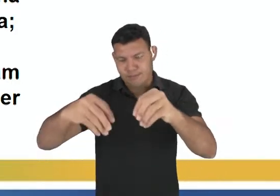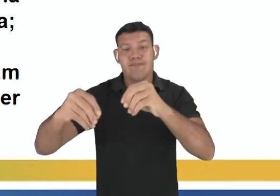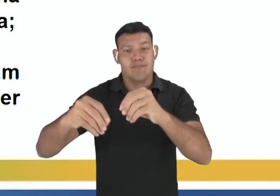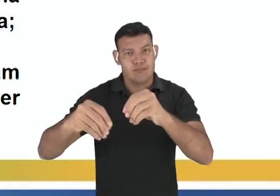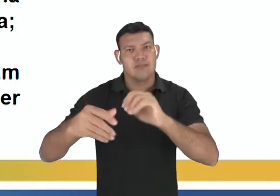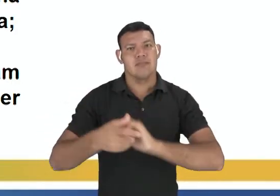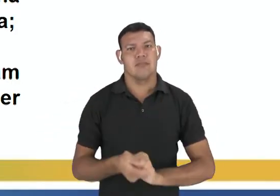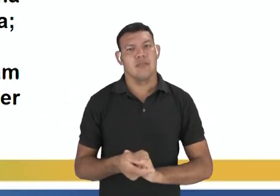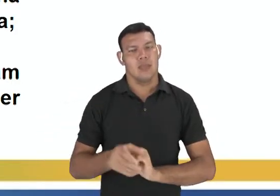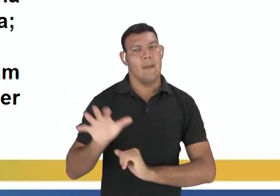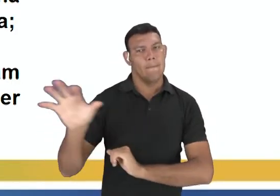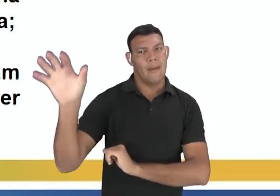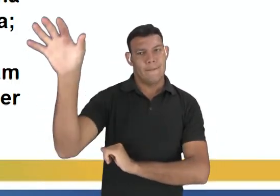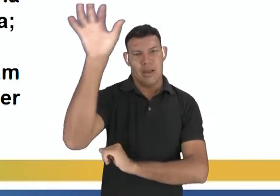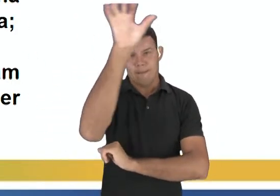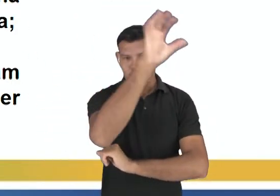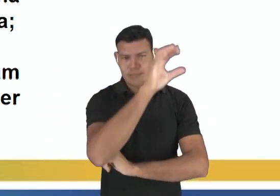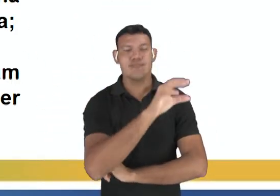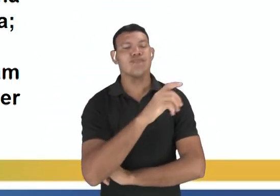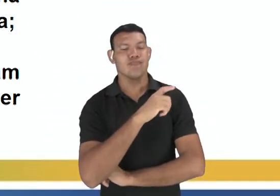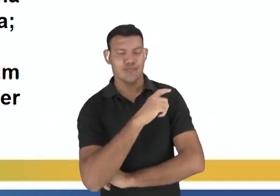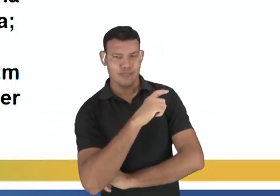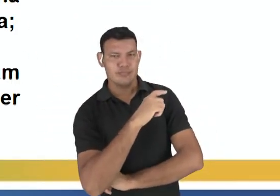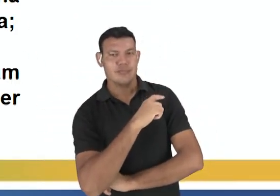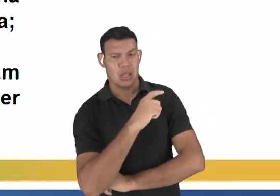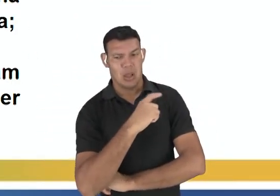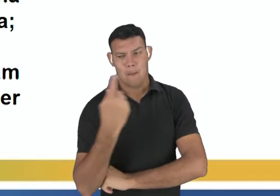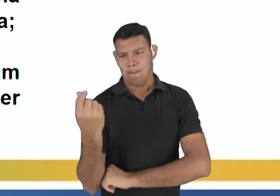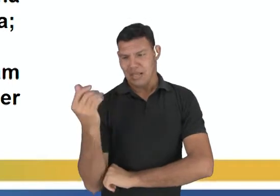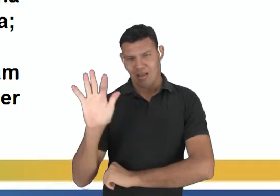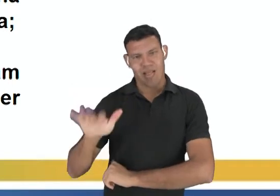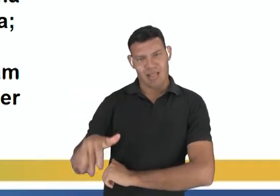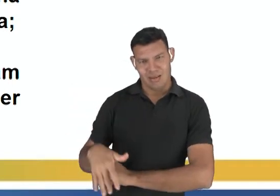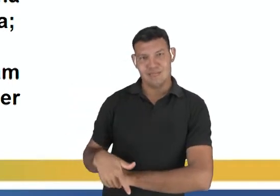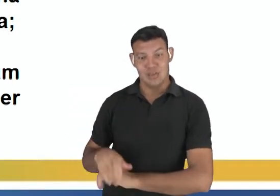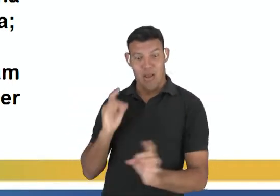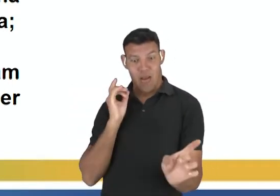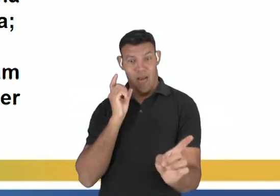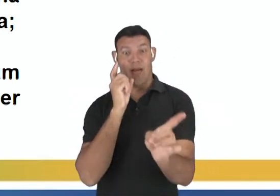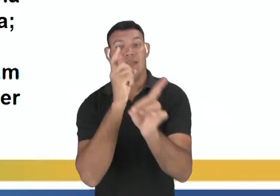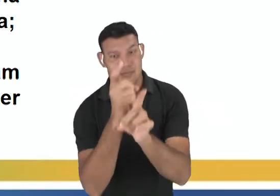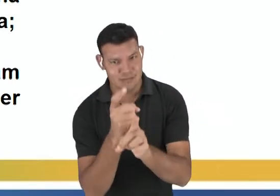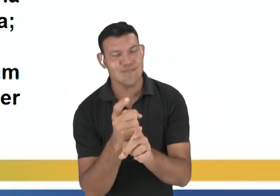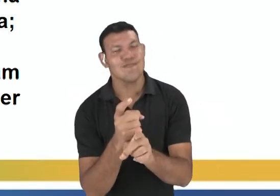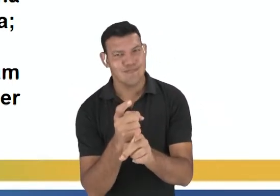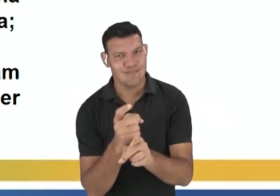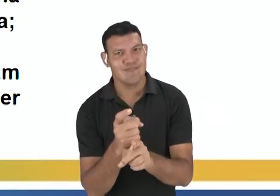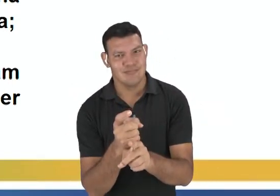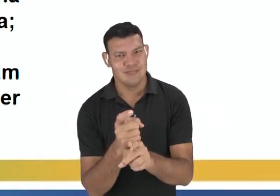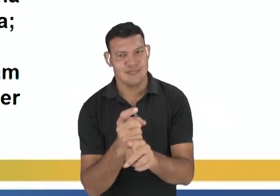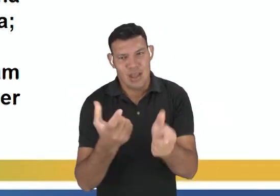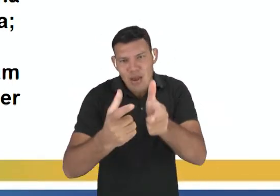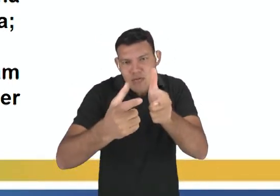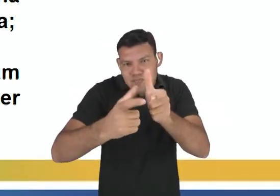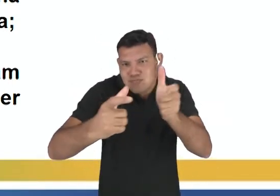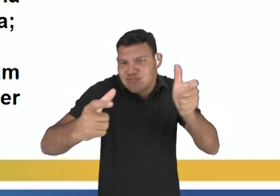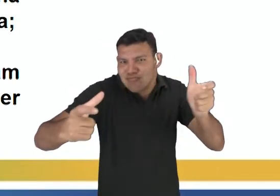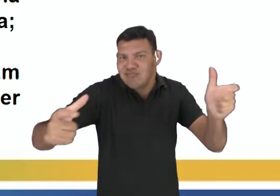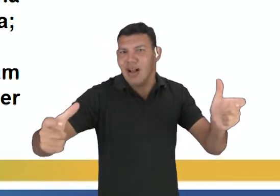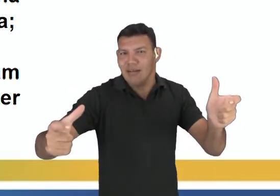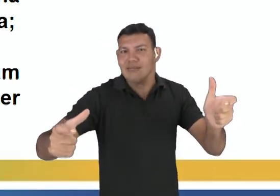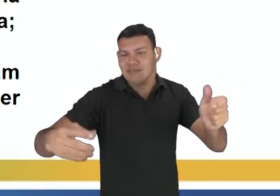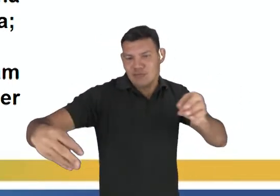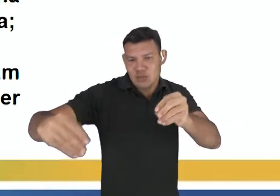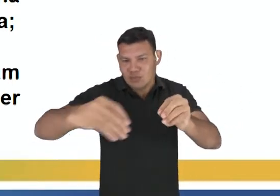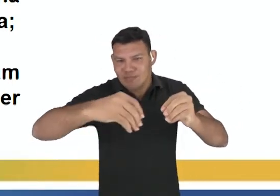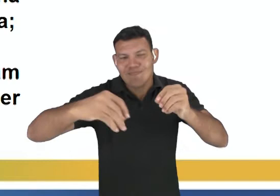as outras regiões, procurando terras mais baratas, encontraram aqui um lugar para comprar grandes extensões, formando então